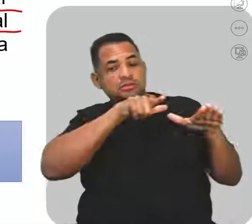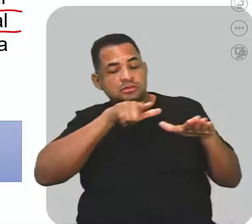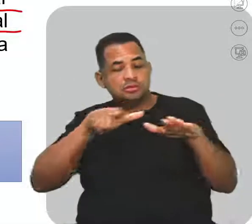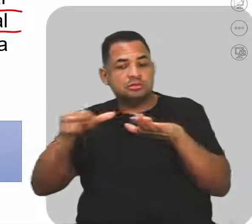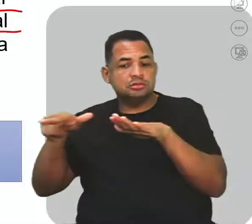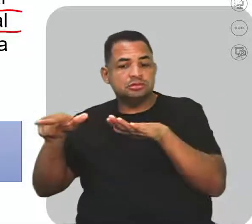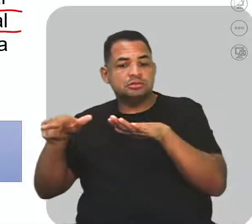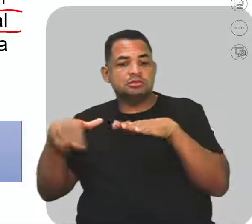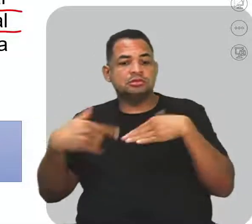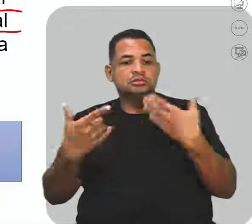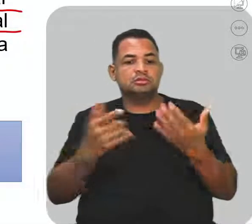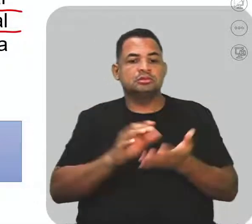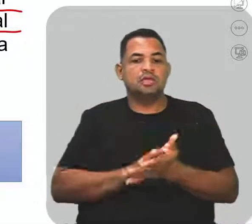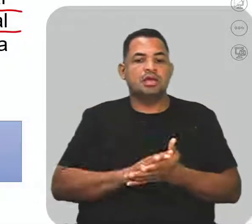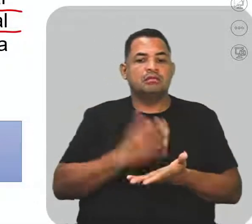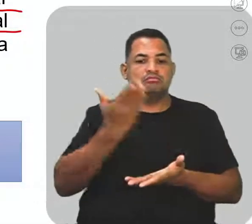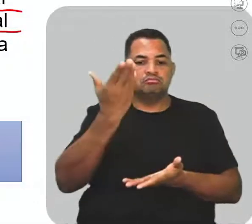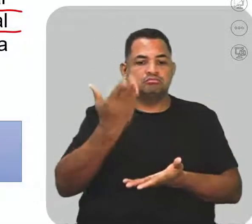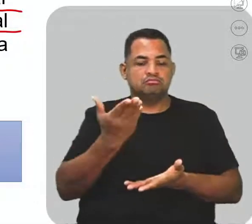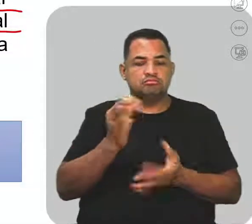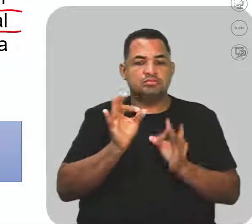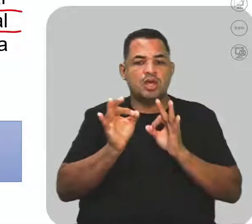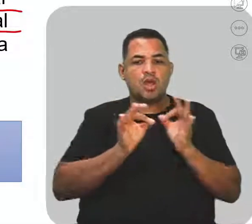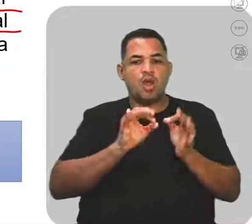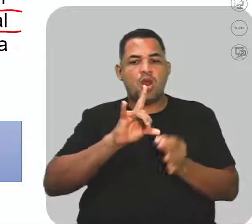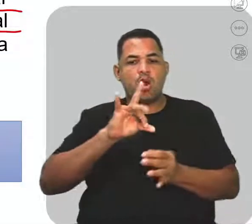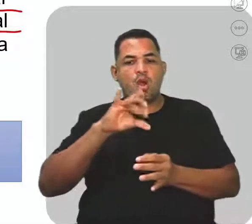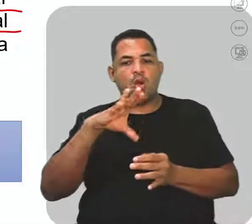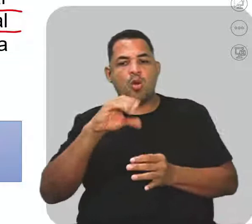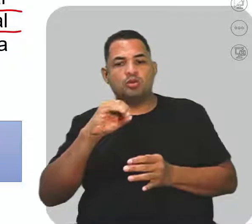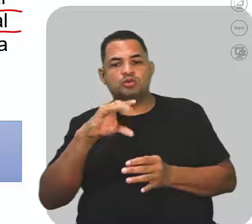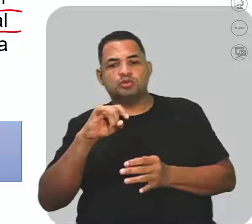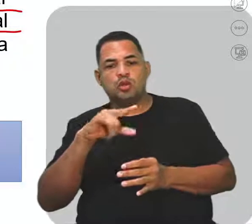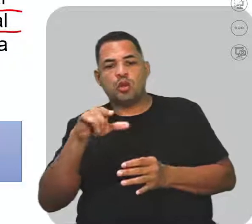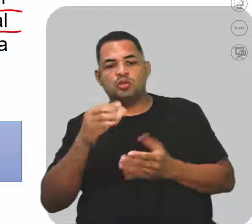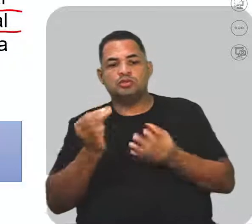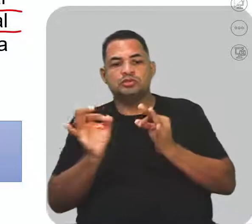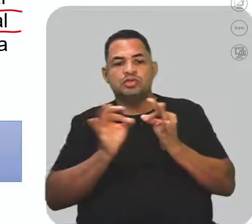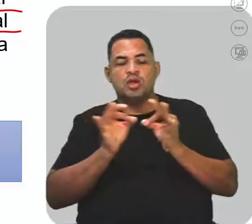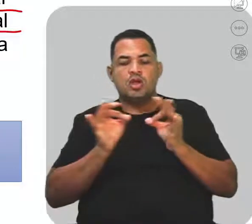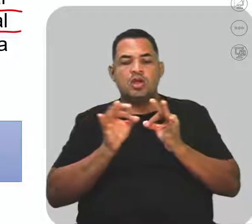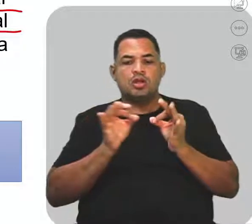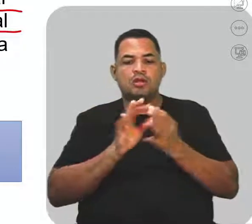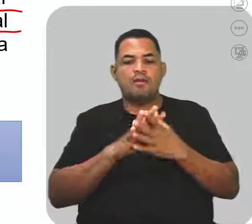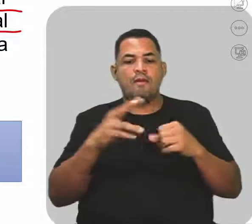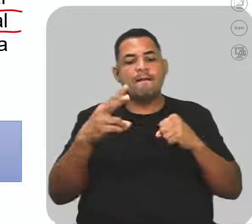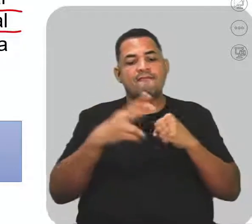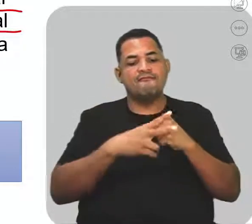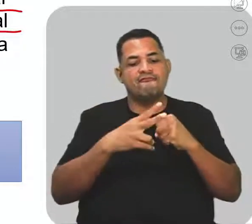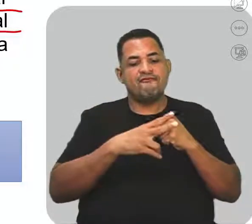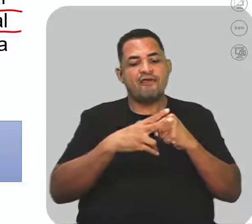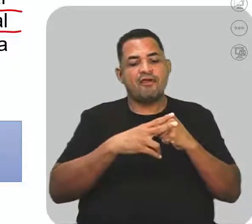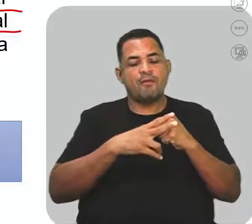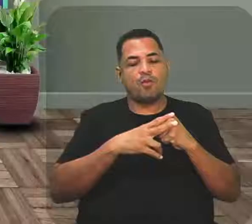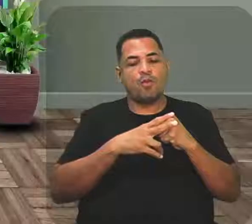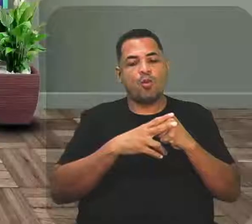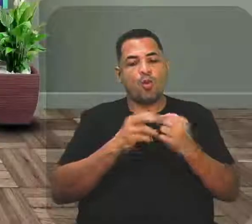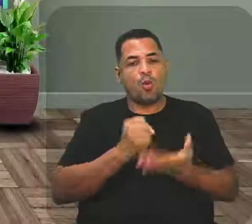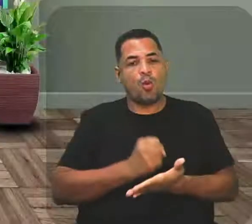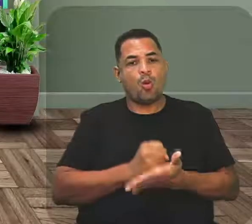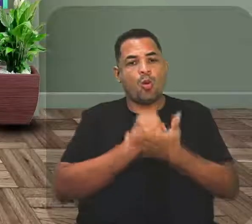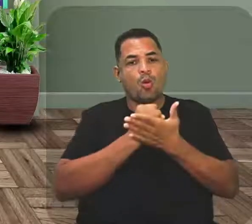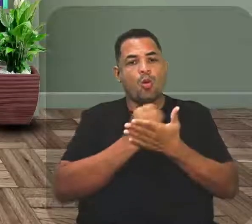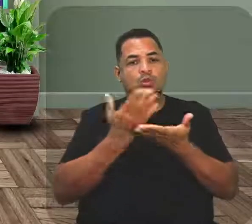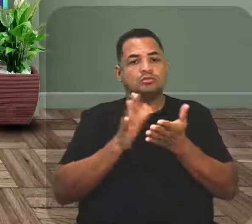lembrando que as locuções, elas são construídas a partir do verbo auxiliar mais uma forma nominal, tá? Sempre